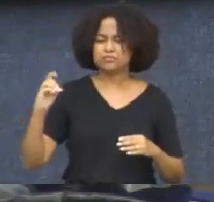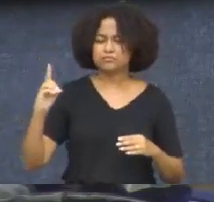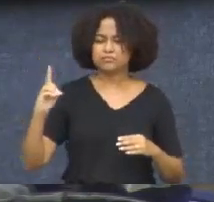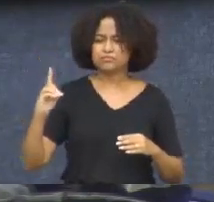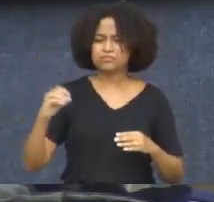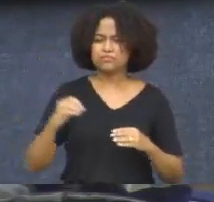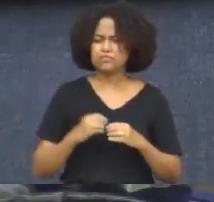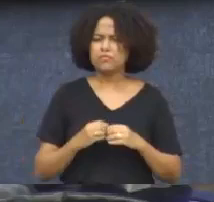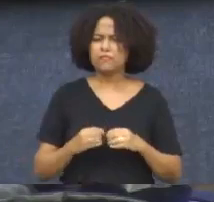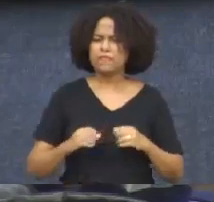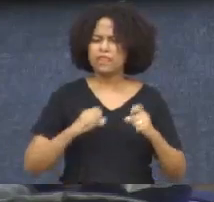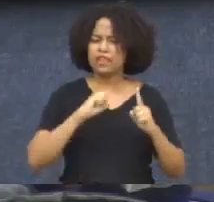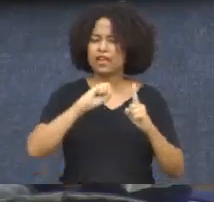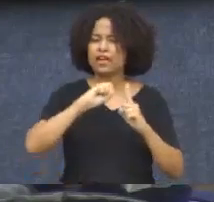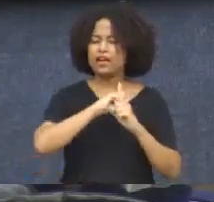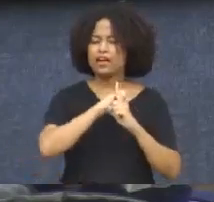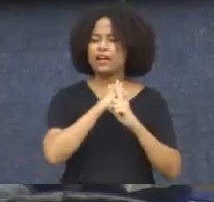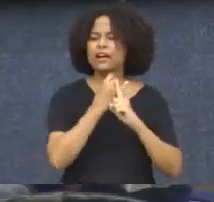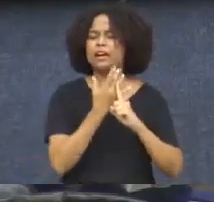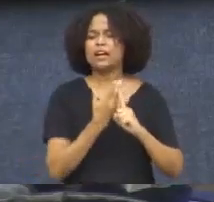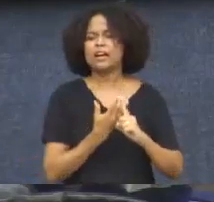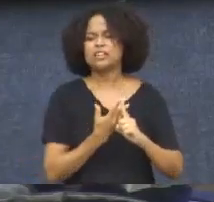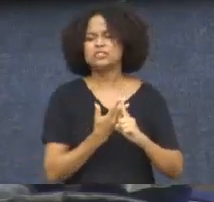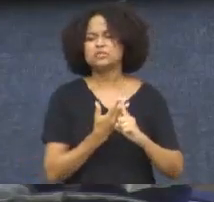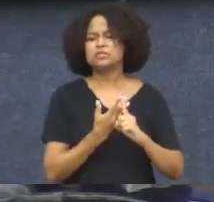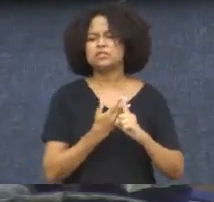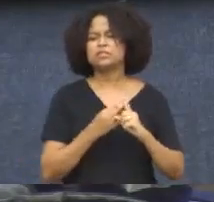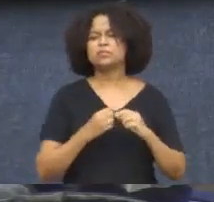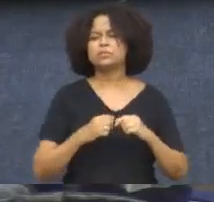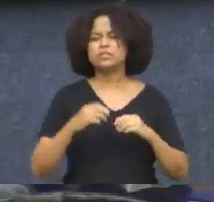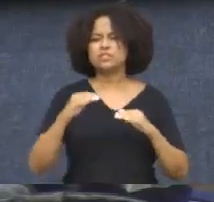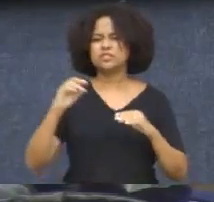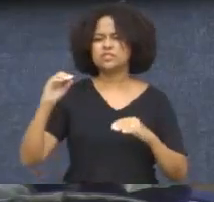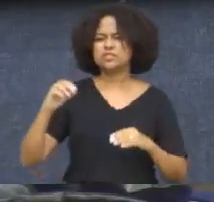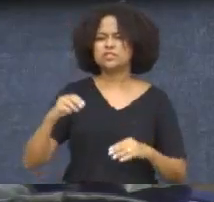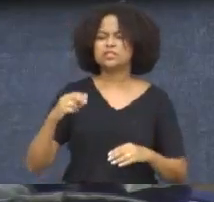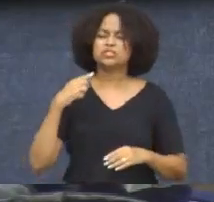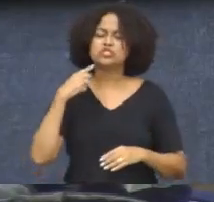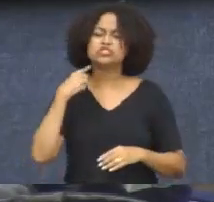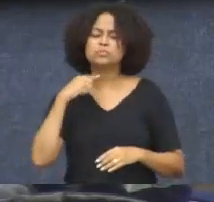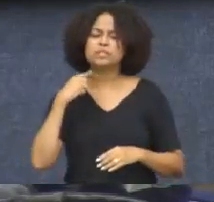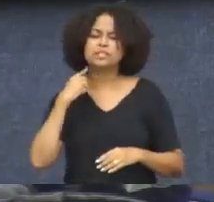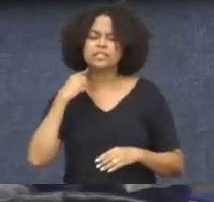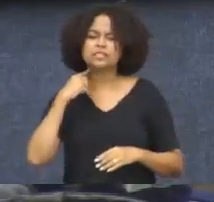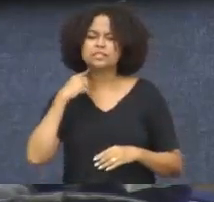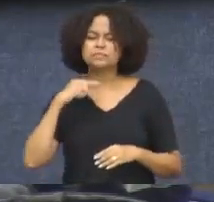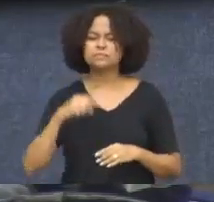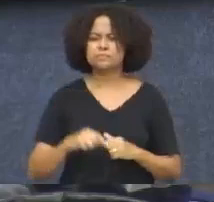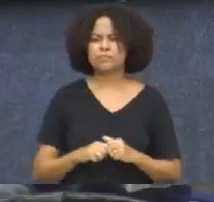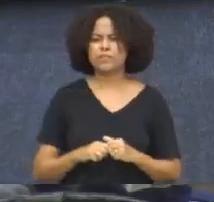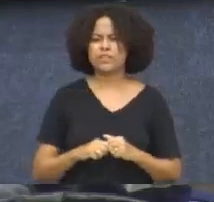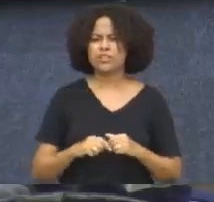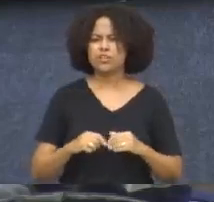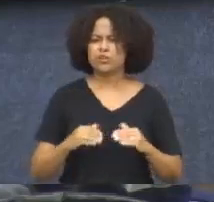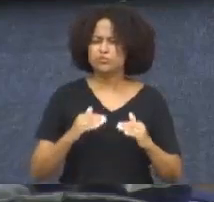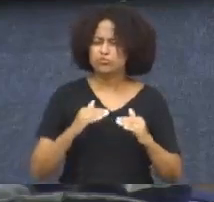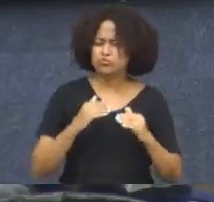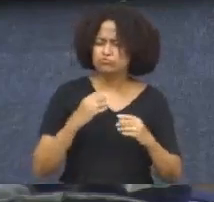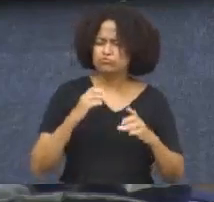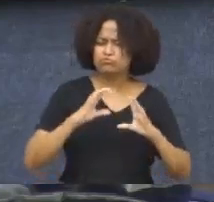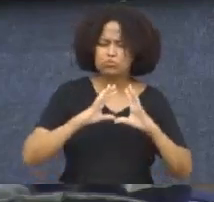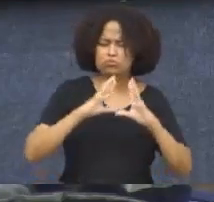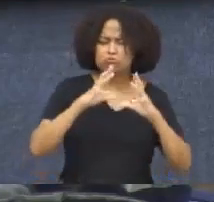Minas. Queremos mais apreço pelo respeito à independência dessa casa. Tudo conversado,